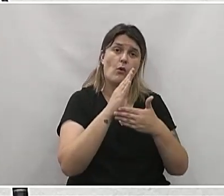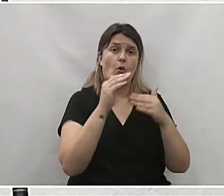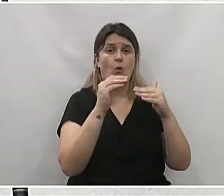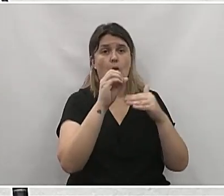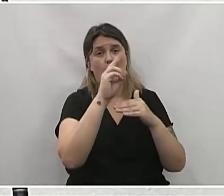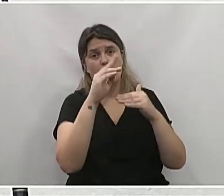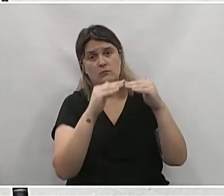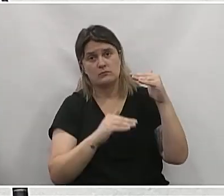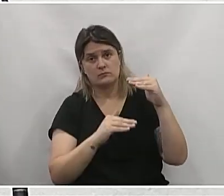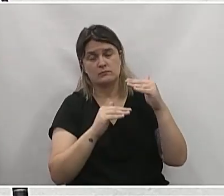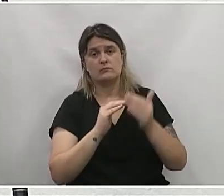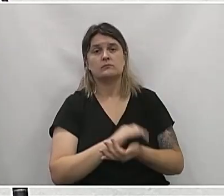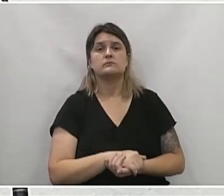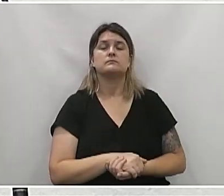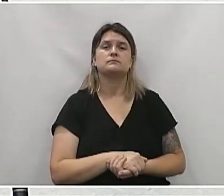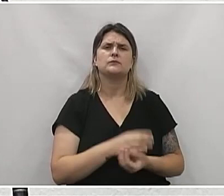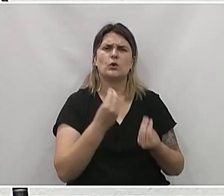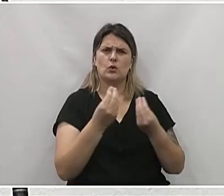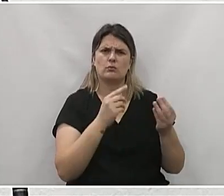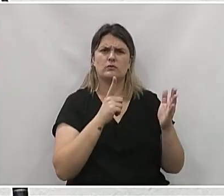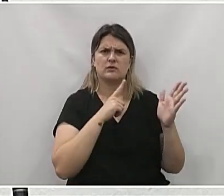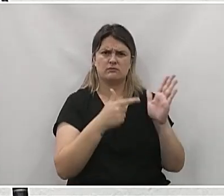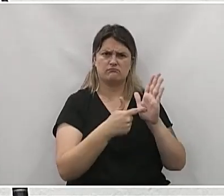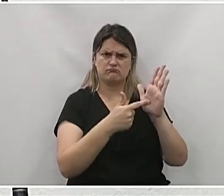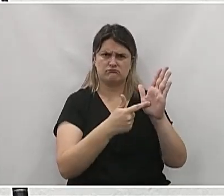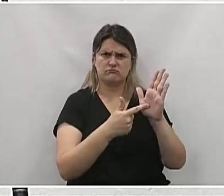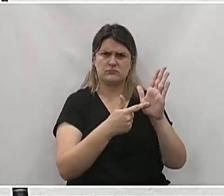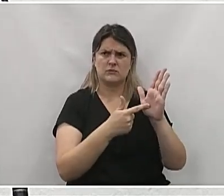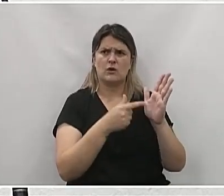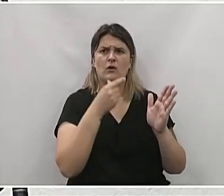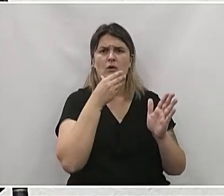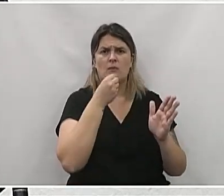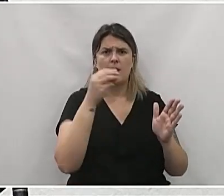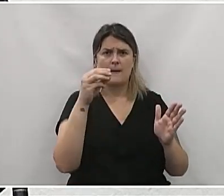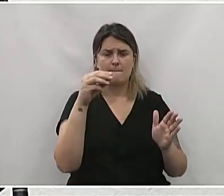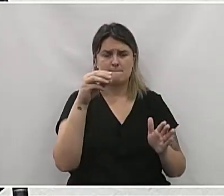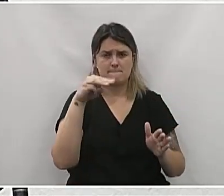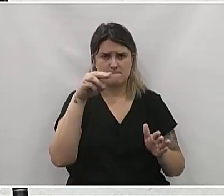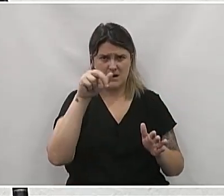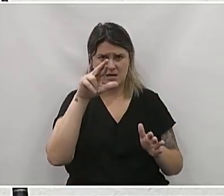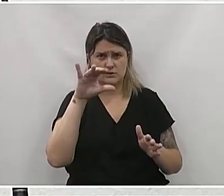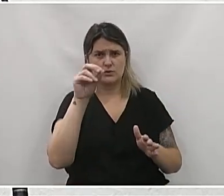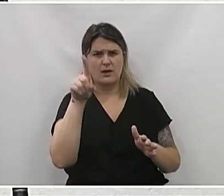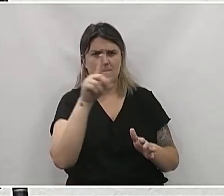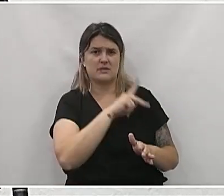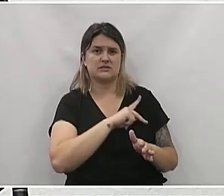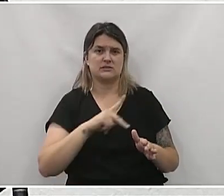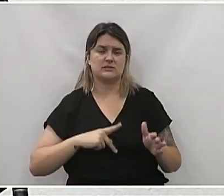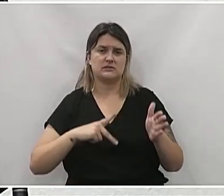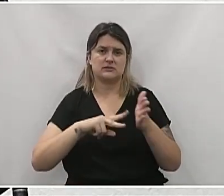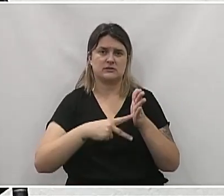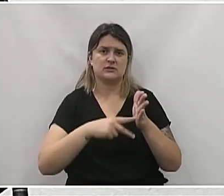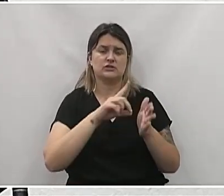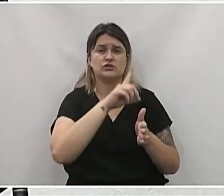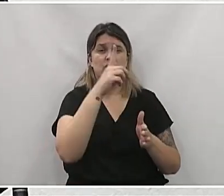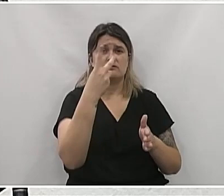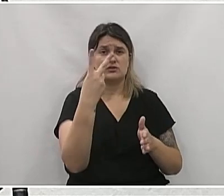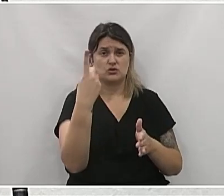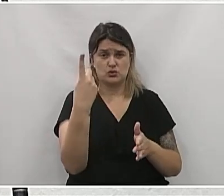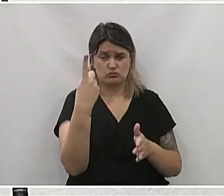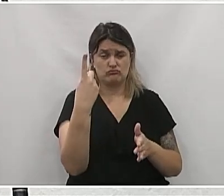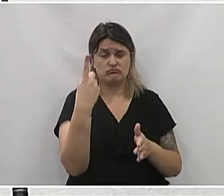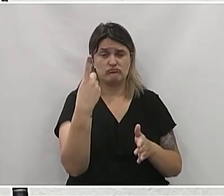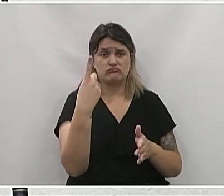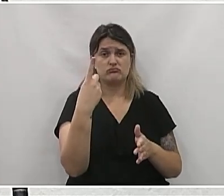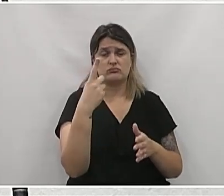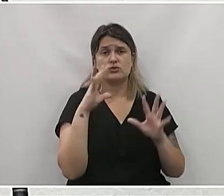das contas. Como aqui está presente o Márcio, presidente do sindicato, ao qual no dia 21, ao qual